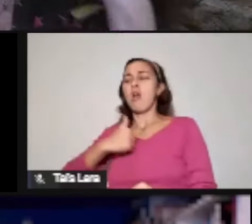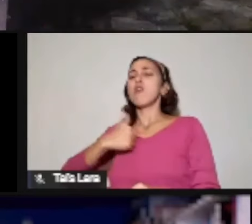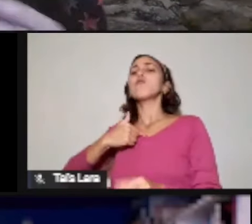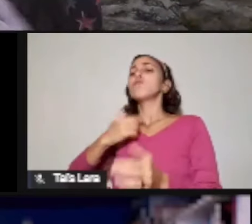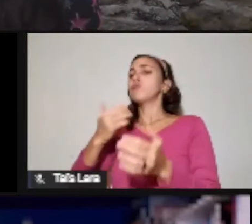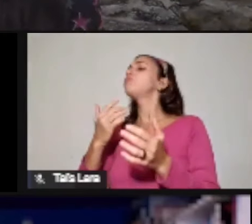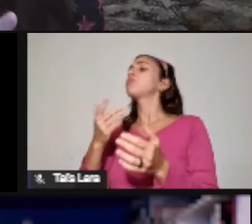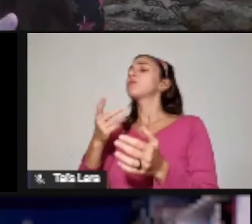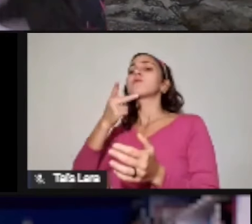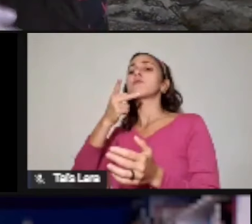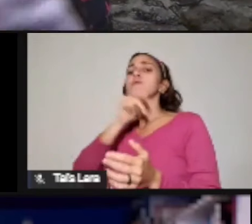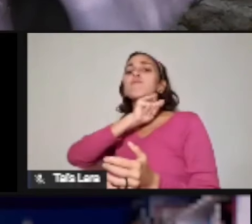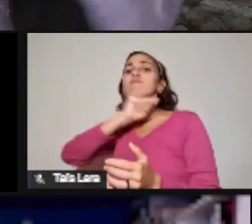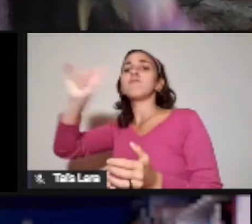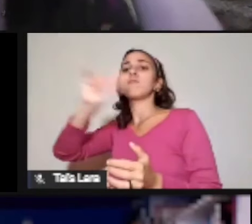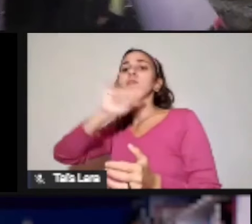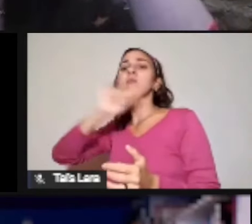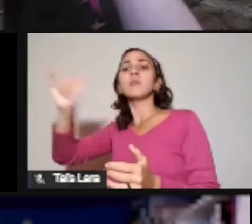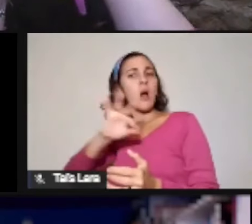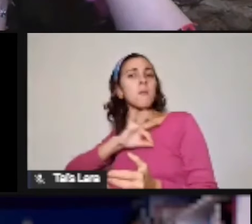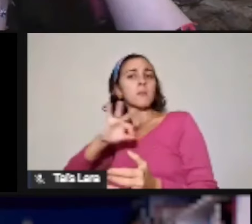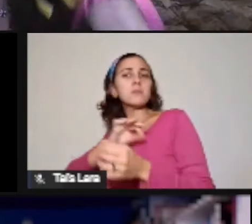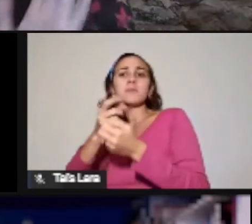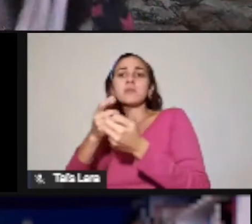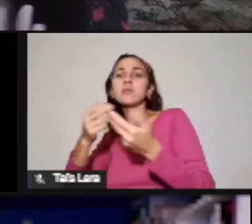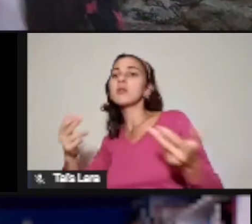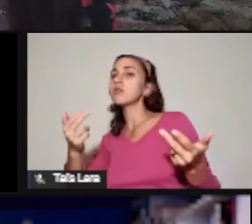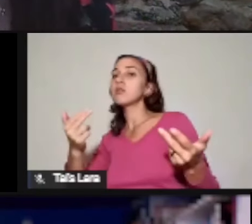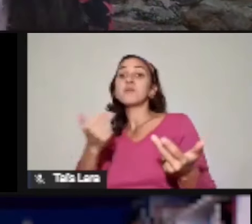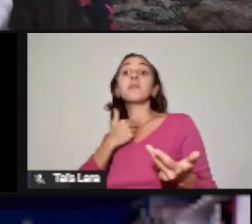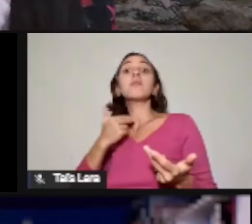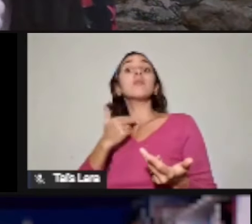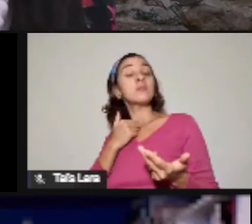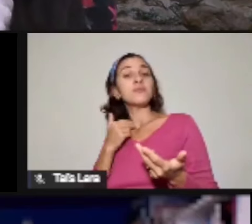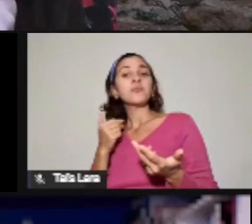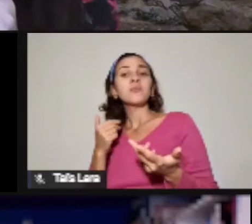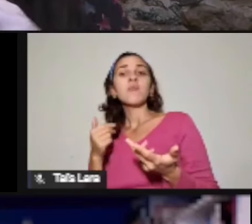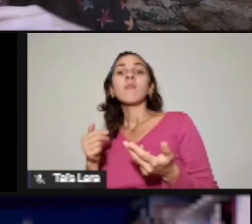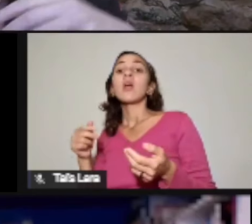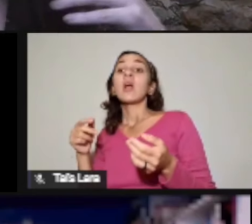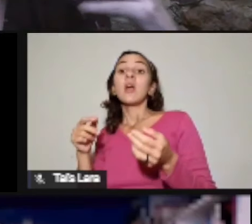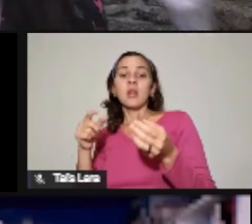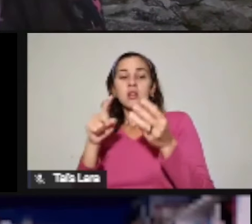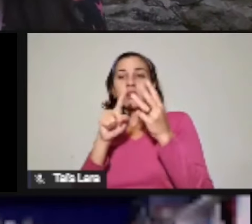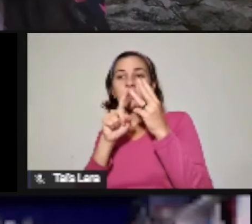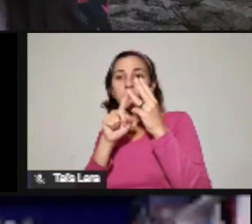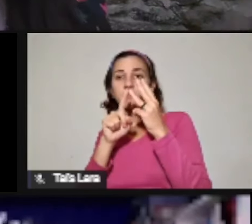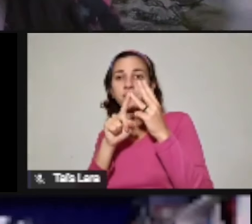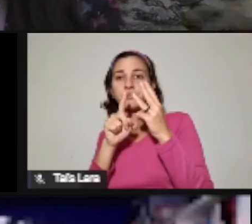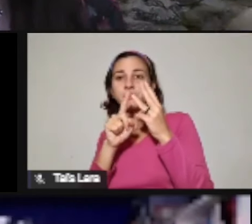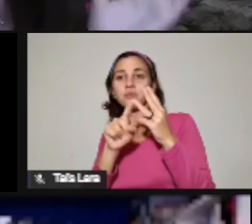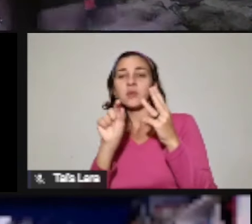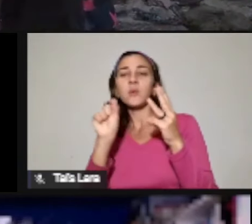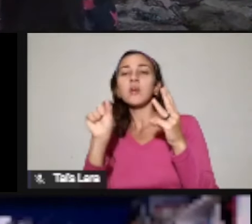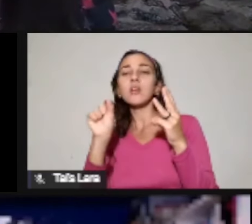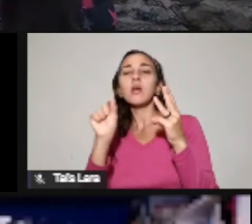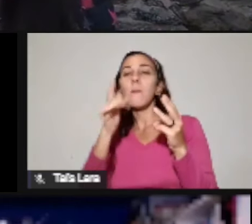que hoje a gente ainda tem esse mito, Fafá, e que é o terceiro que a gente tem que desconstruir, de que a família é